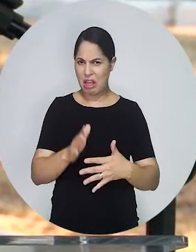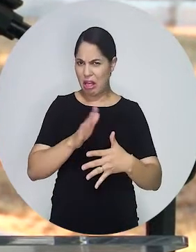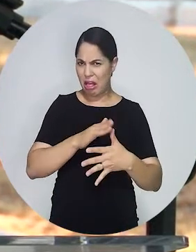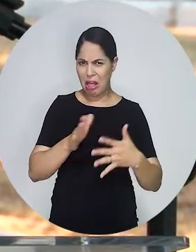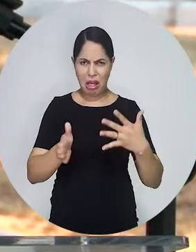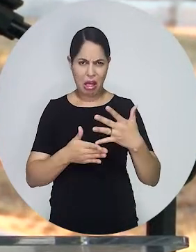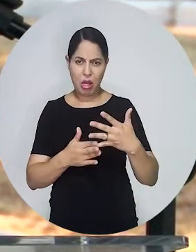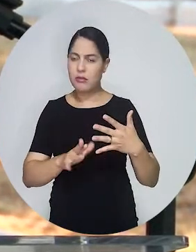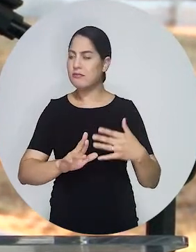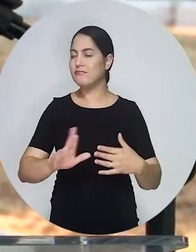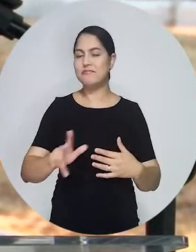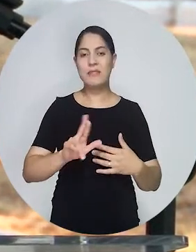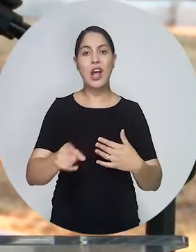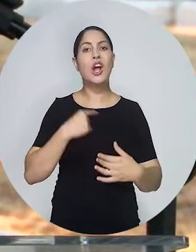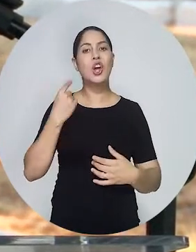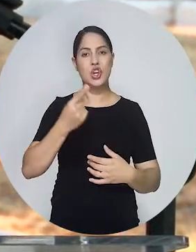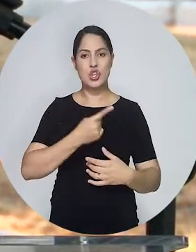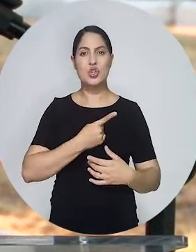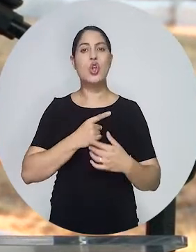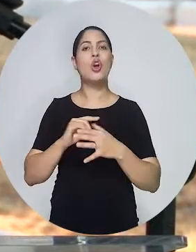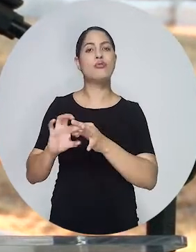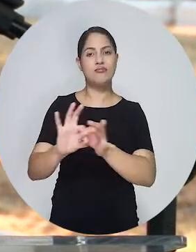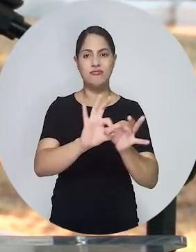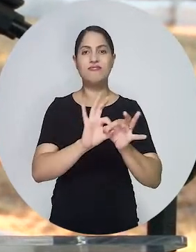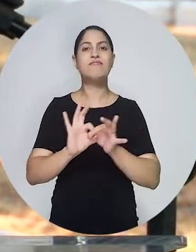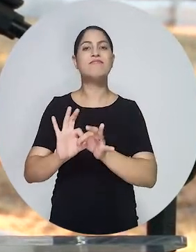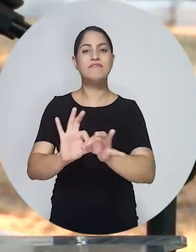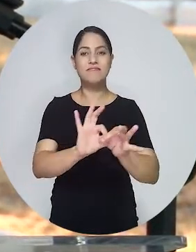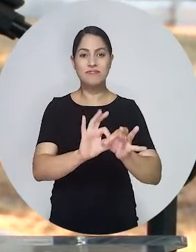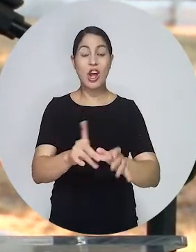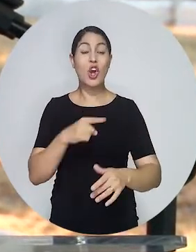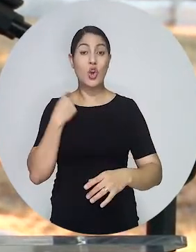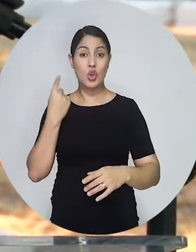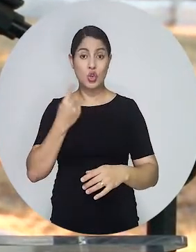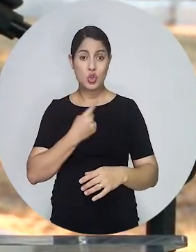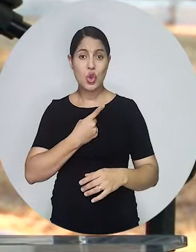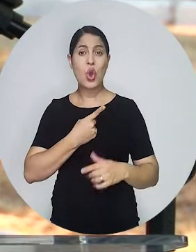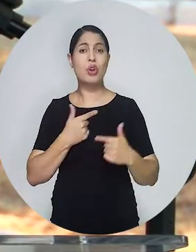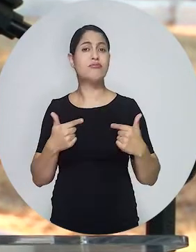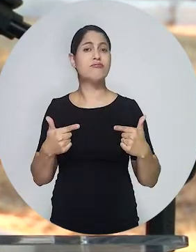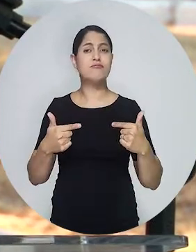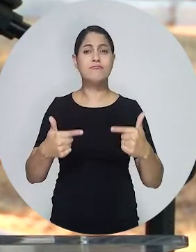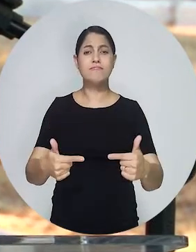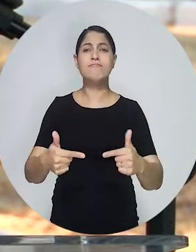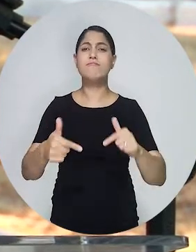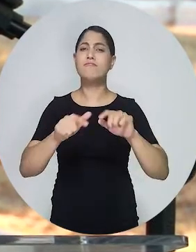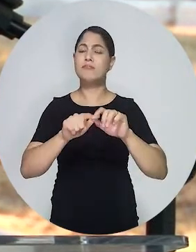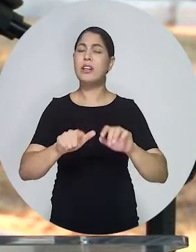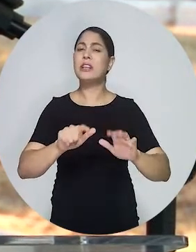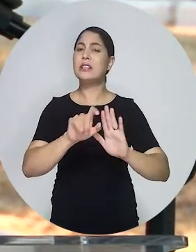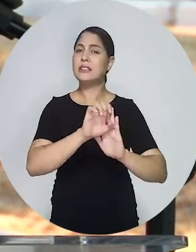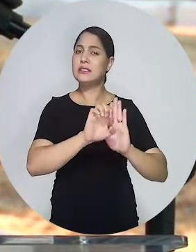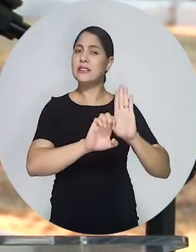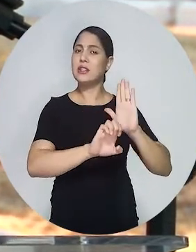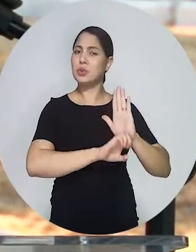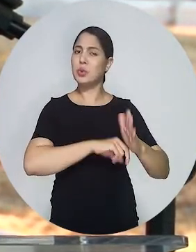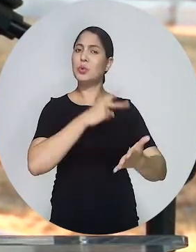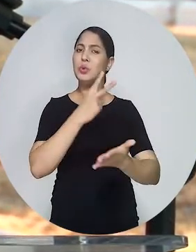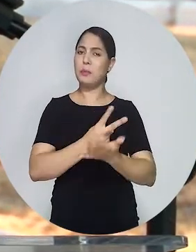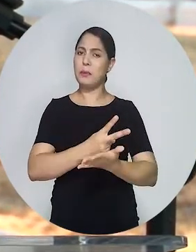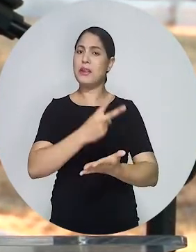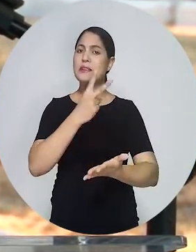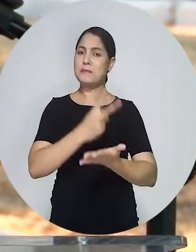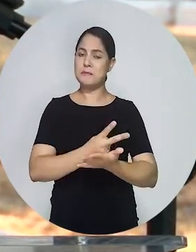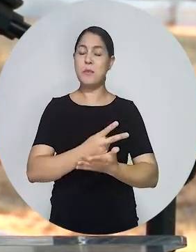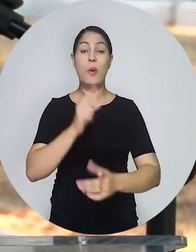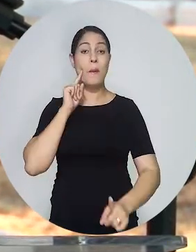advogados e advogadas de primeira e segunda classe. Somos um corpo só, indivisíveis, regidos pelo mesmo